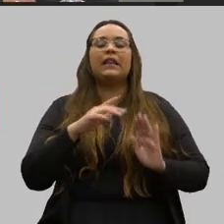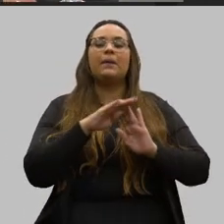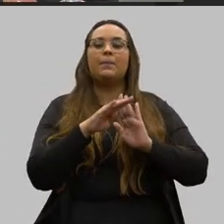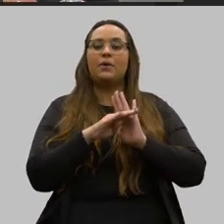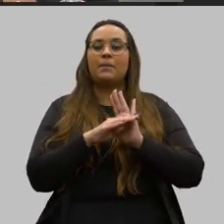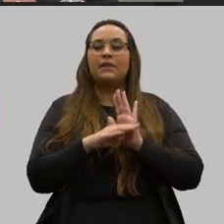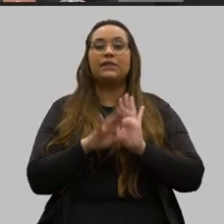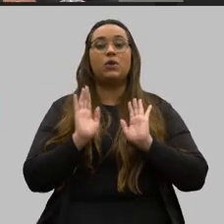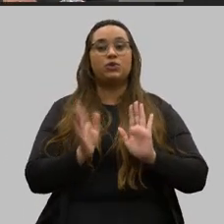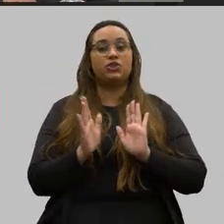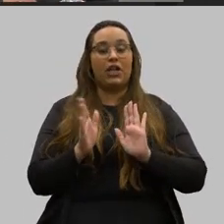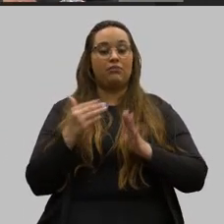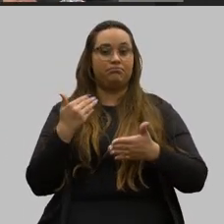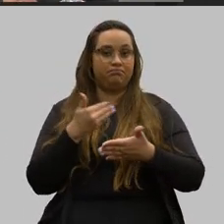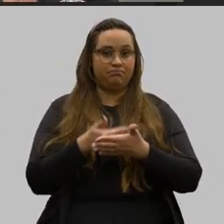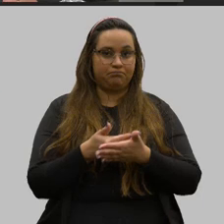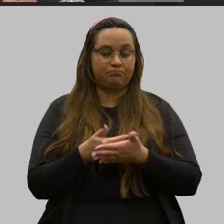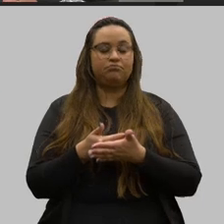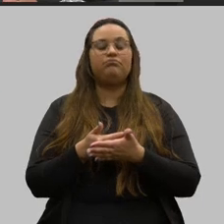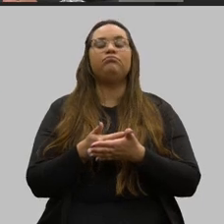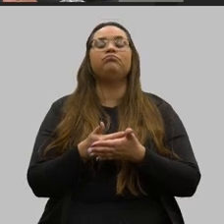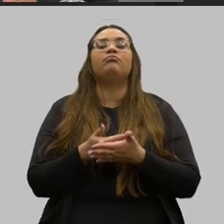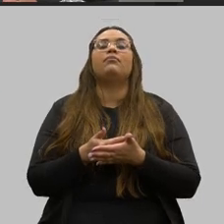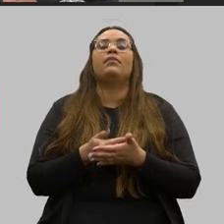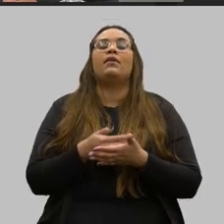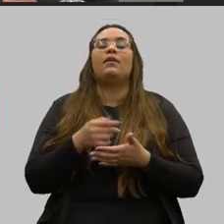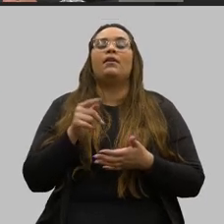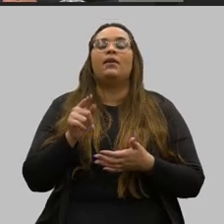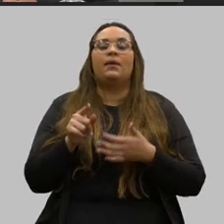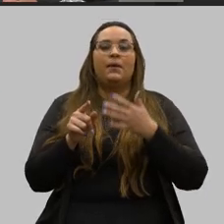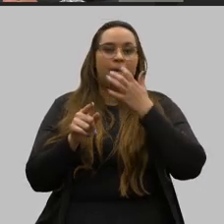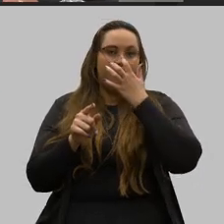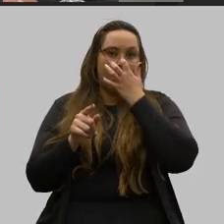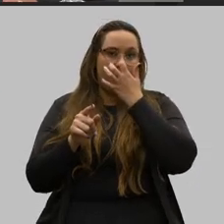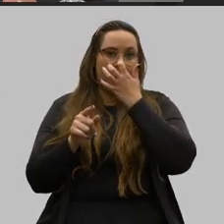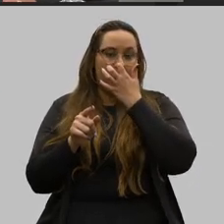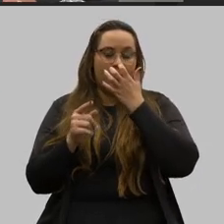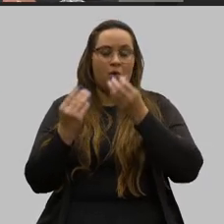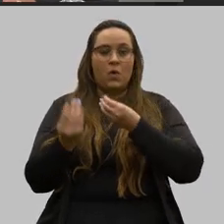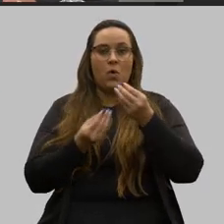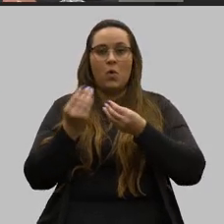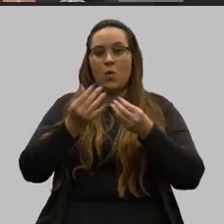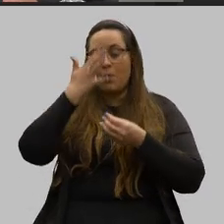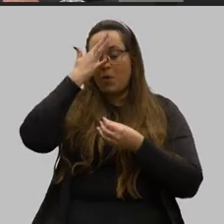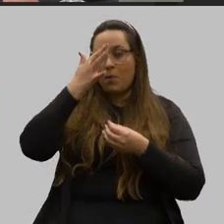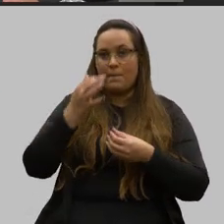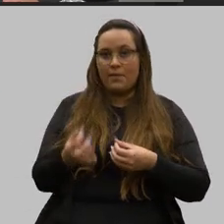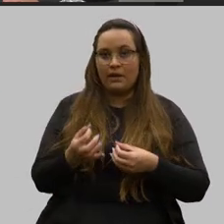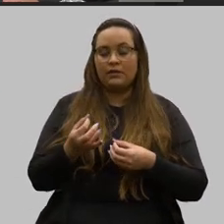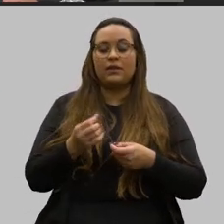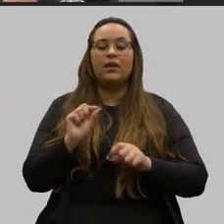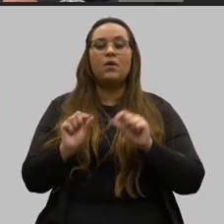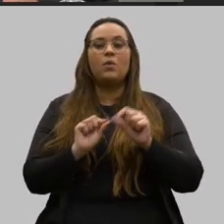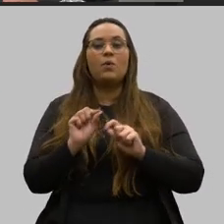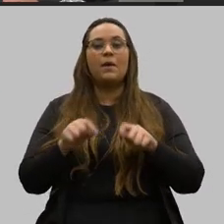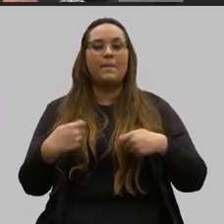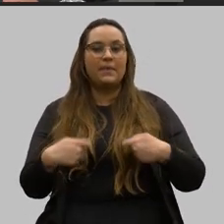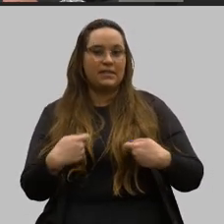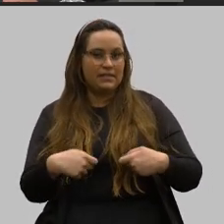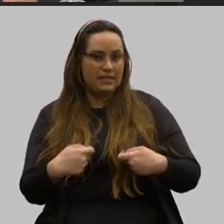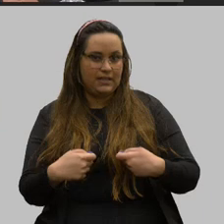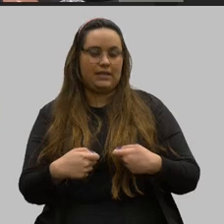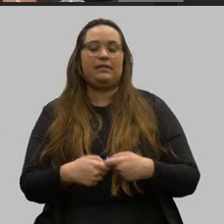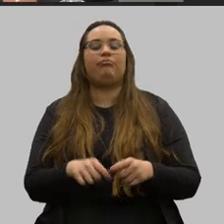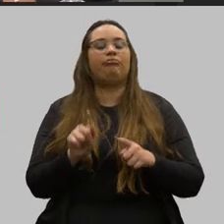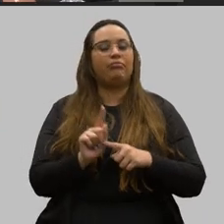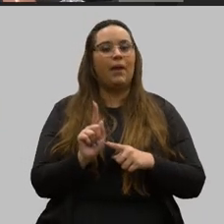eh por questões até eh de eh compreensão daquilo que precisava ser fizemos o adiamento